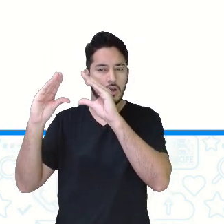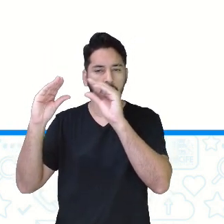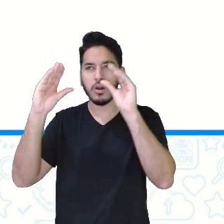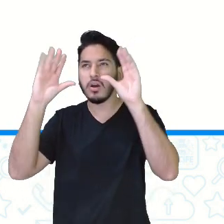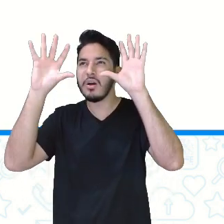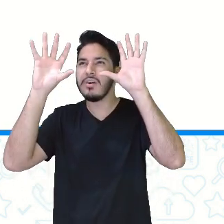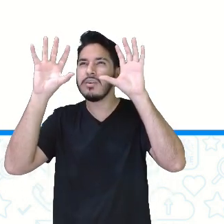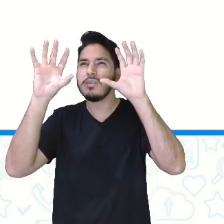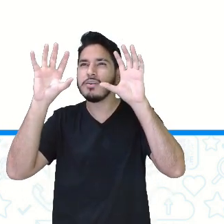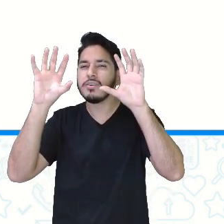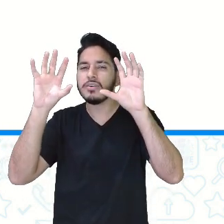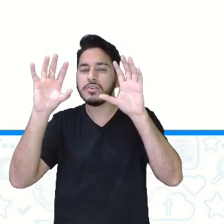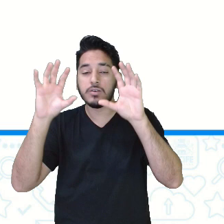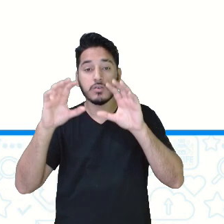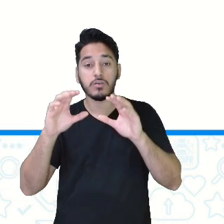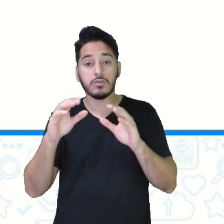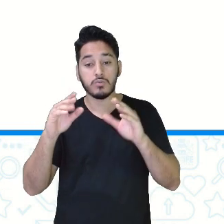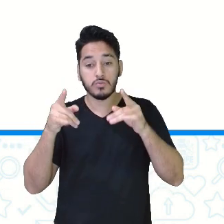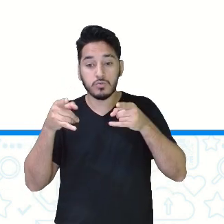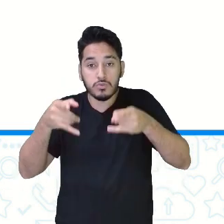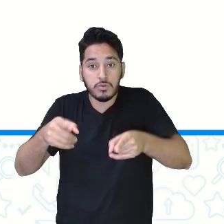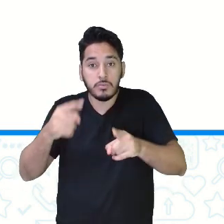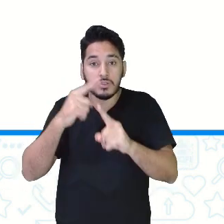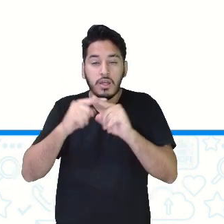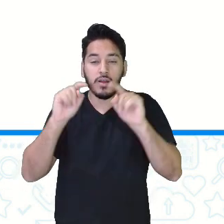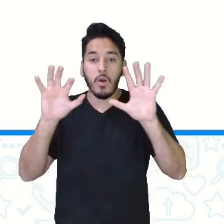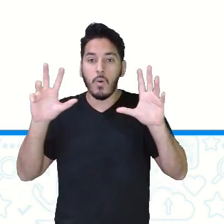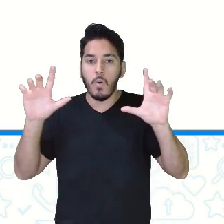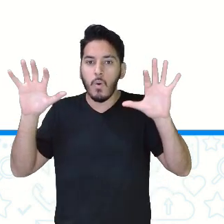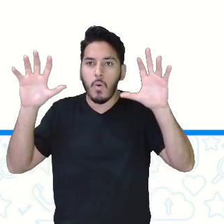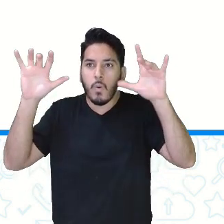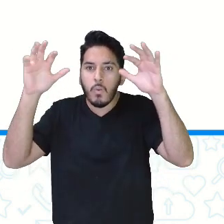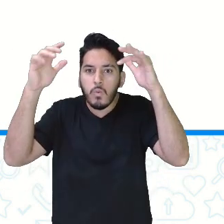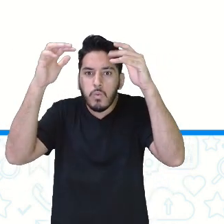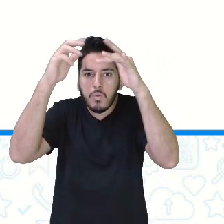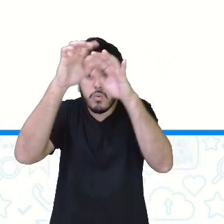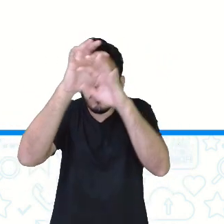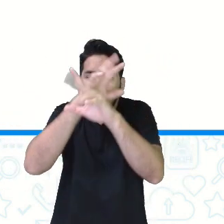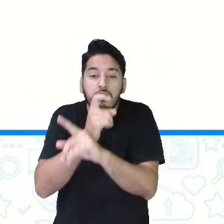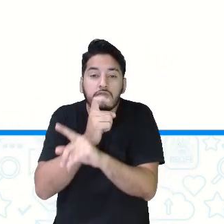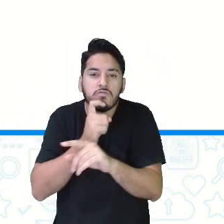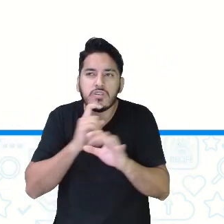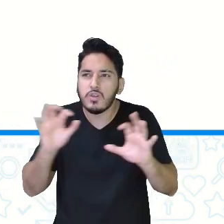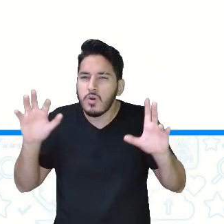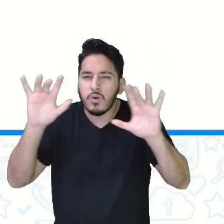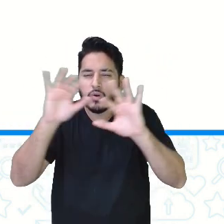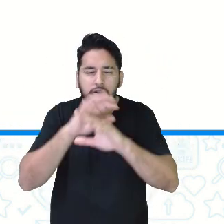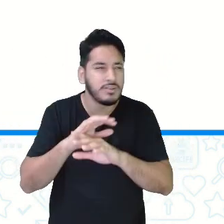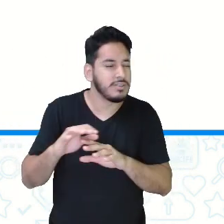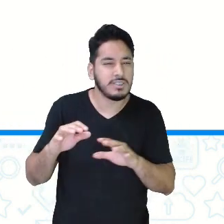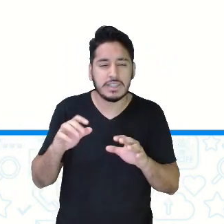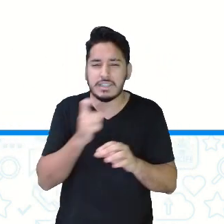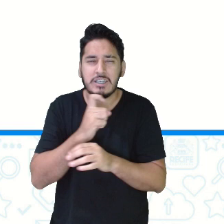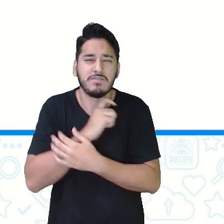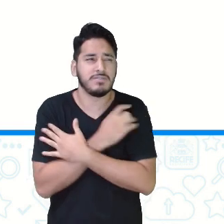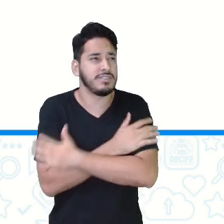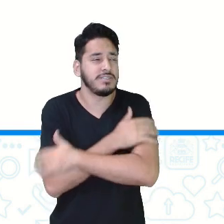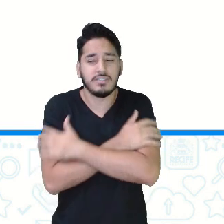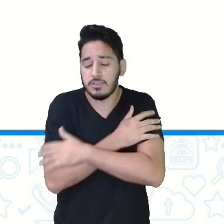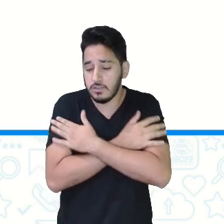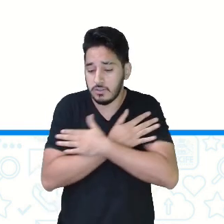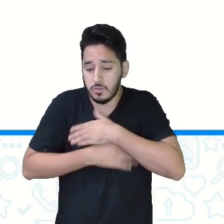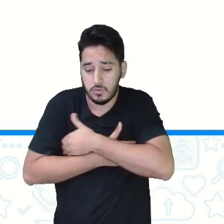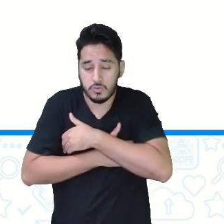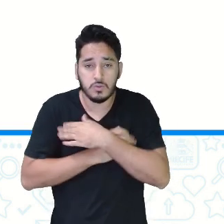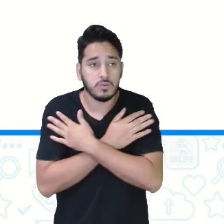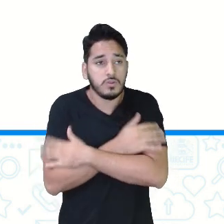já caía sobre o cemitério. A neblina voltava a descer e esfriava um pouco. Leôncio sentia frio,